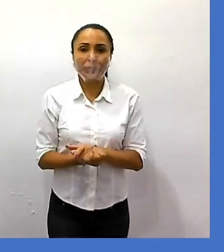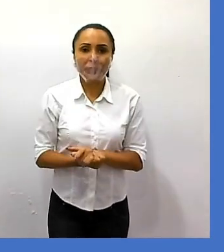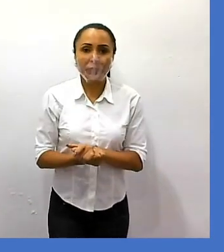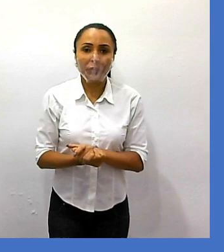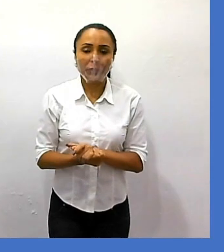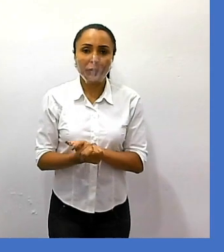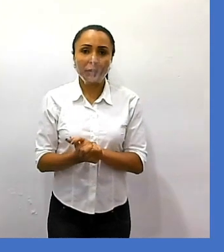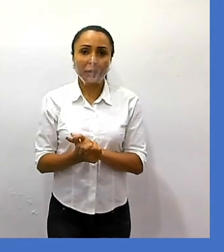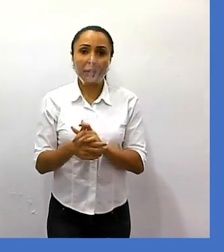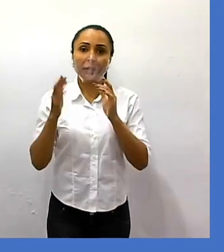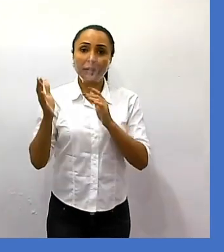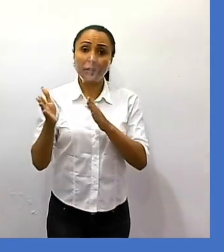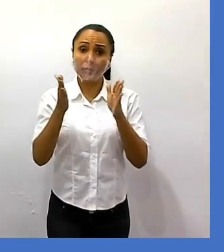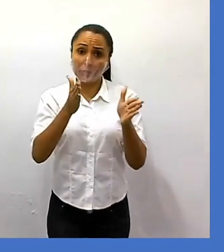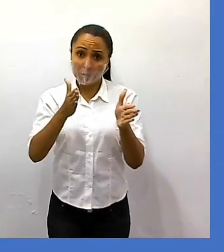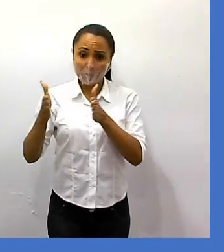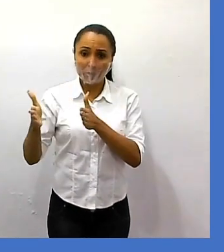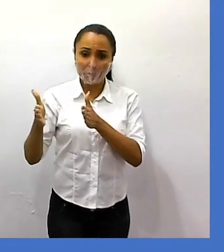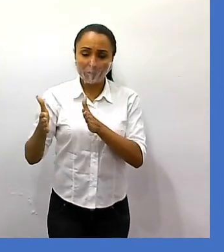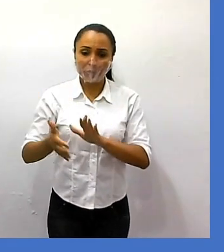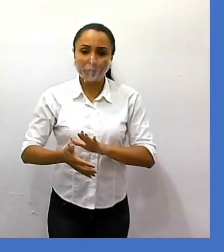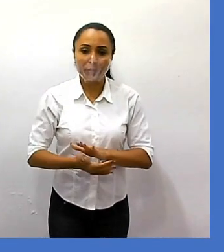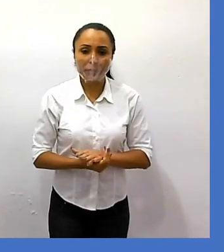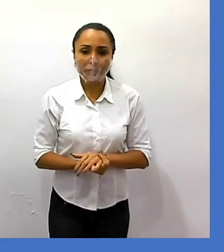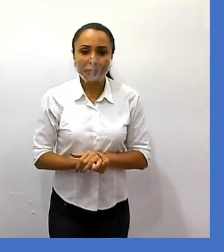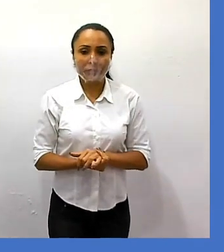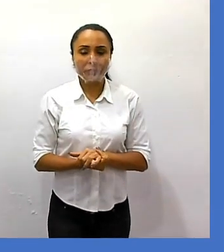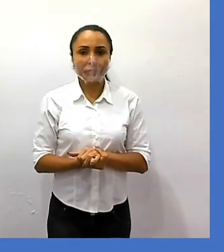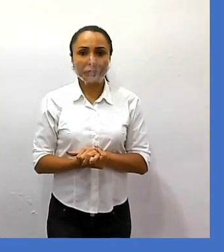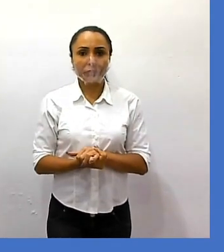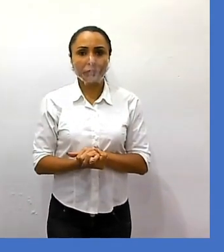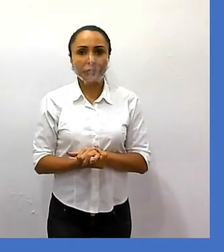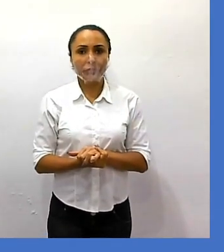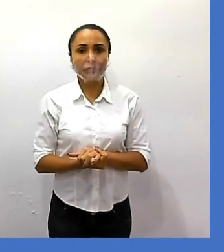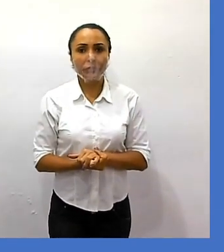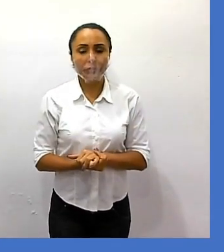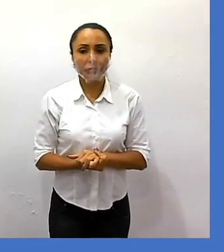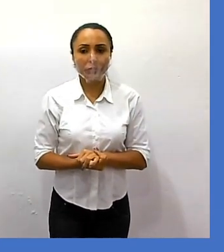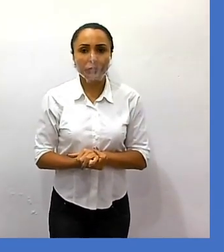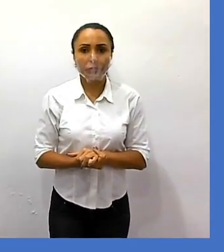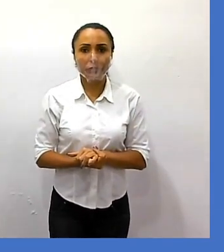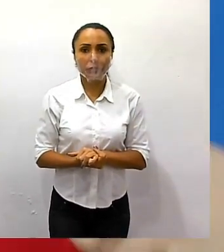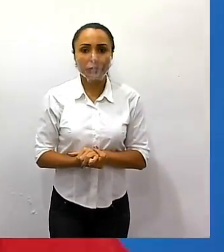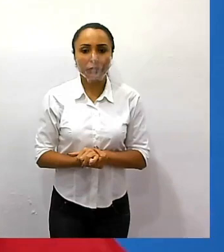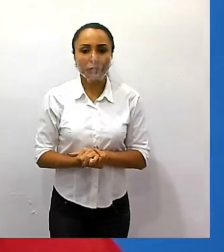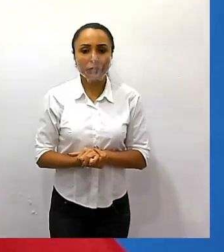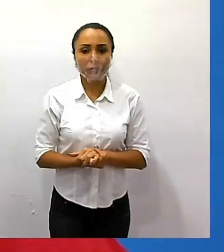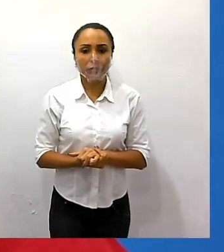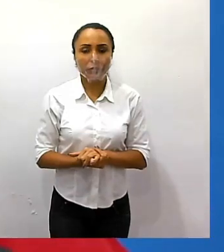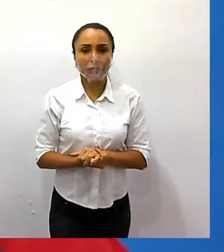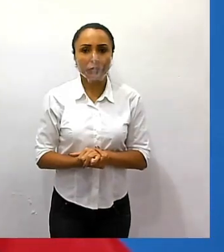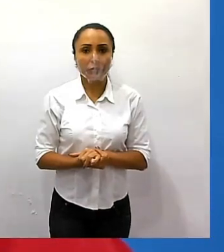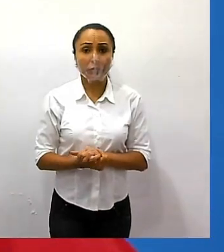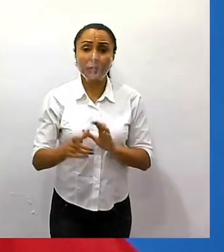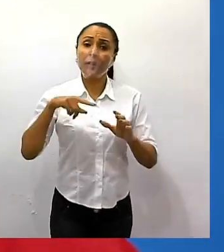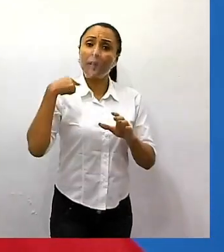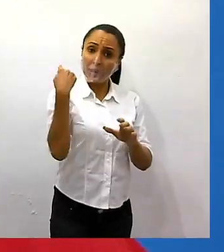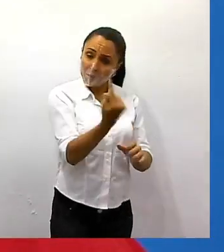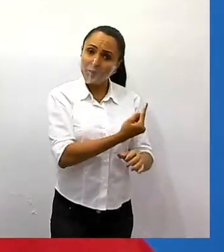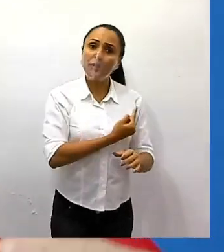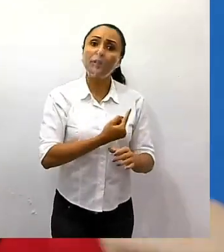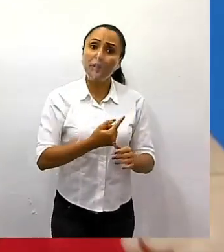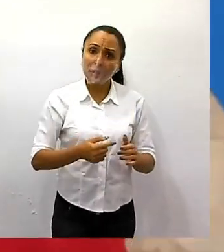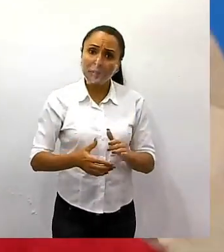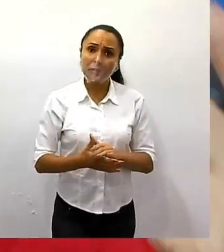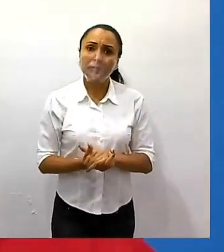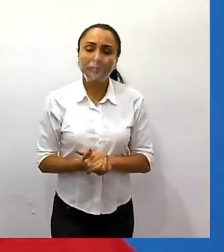Trapalhões. Nessa época, gente, nessa época a gente,